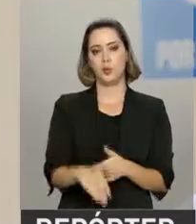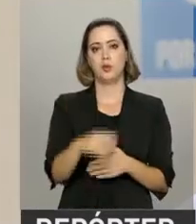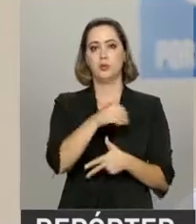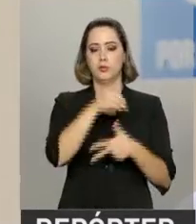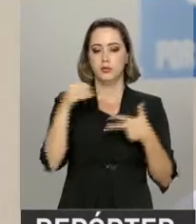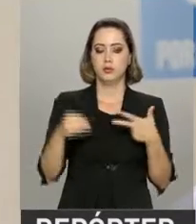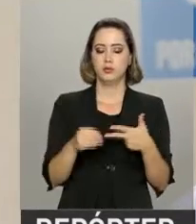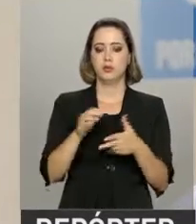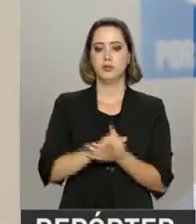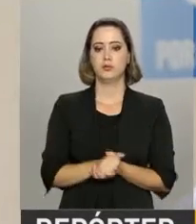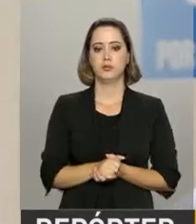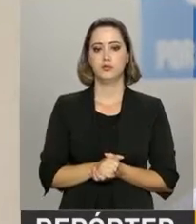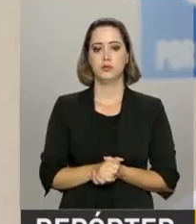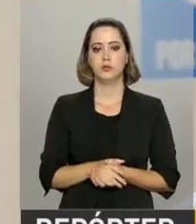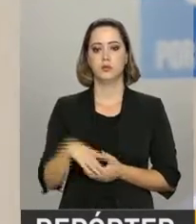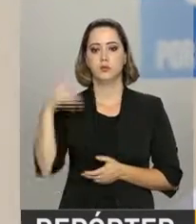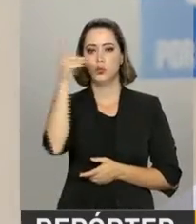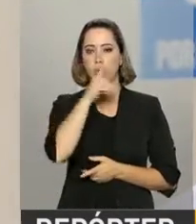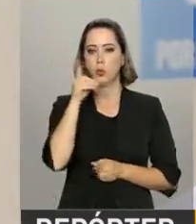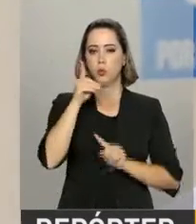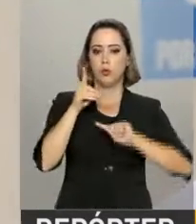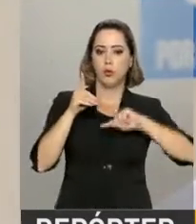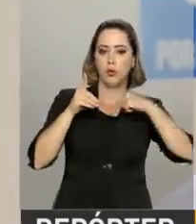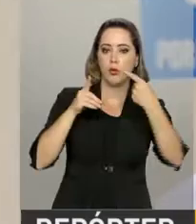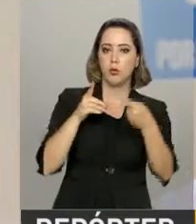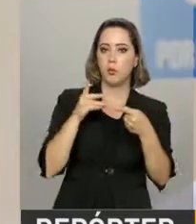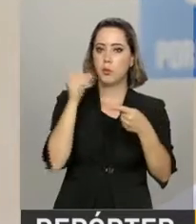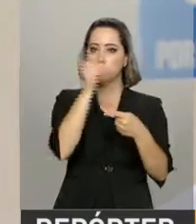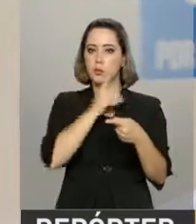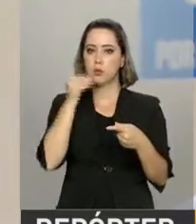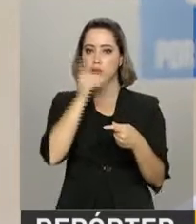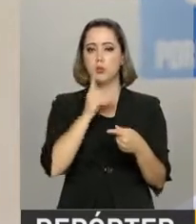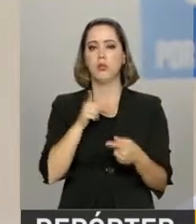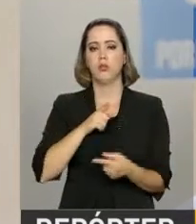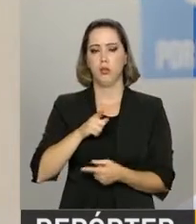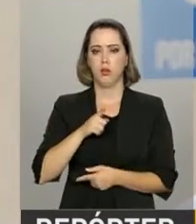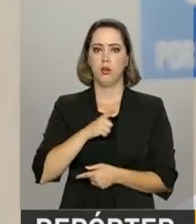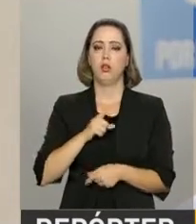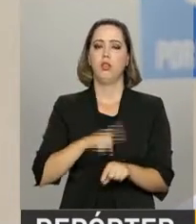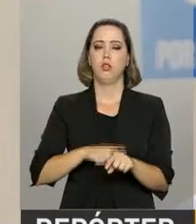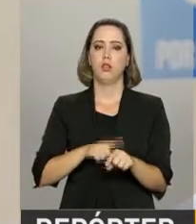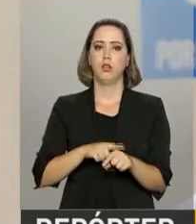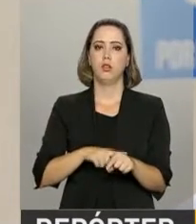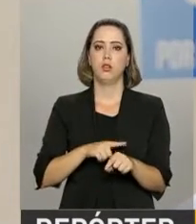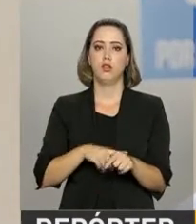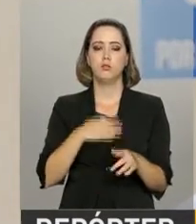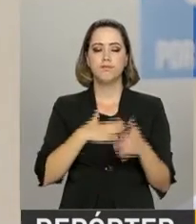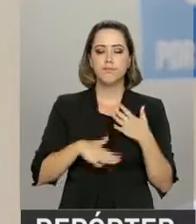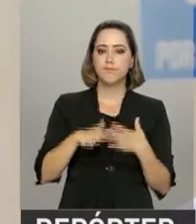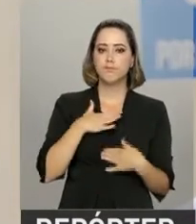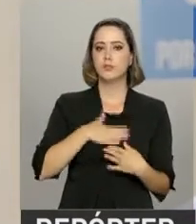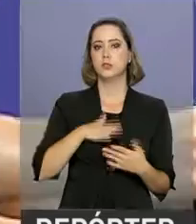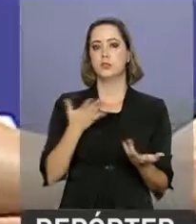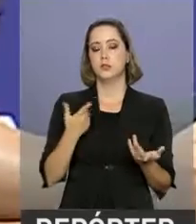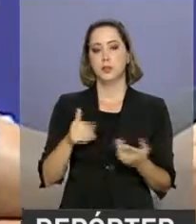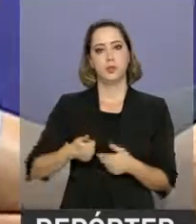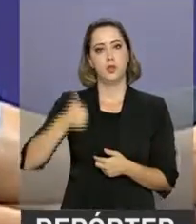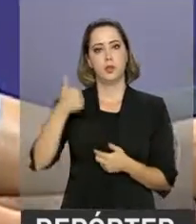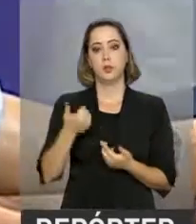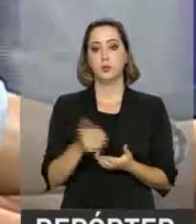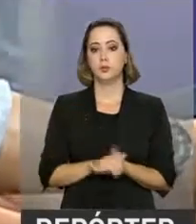Em domingos consecutivos eu acho que vou ter um tempo para descansar para as provas e eu acho que é melhor.